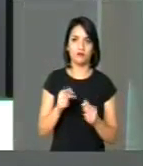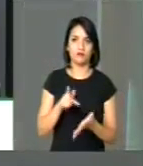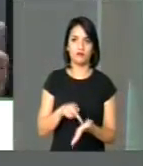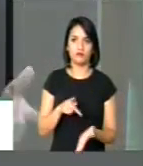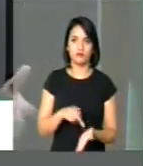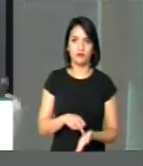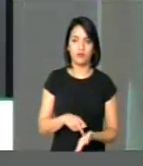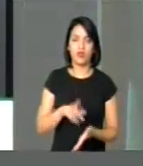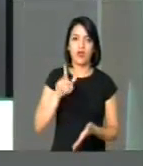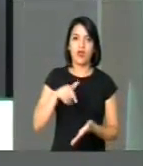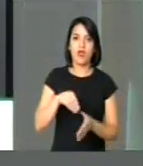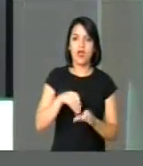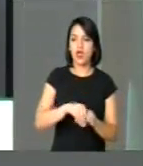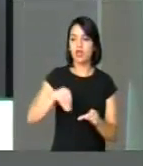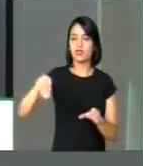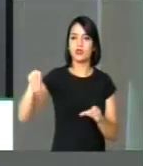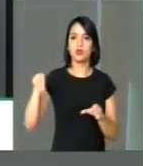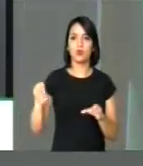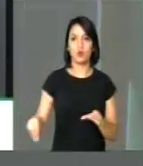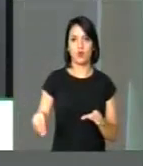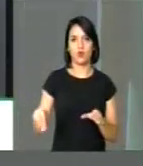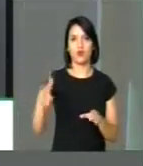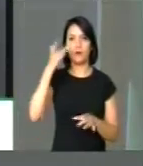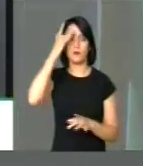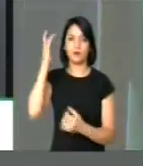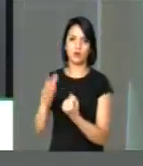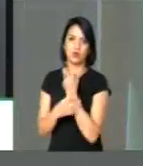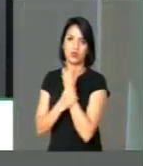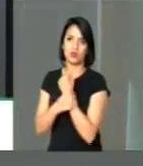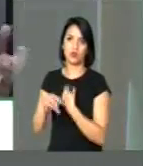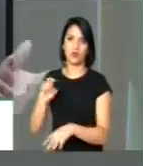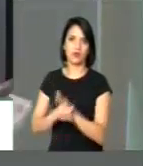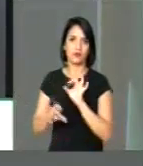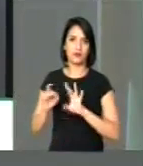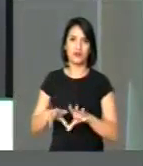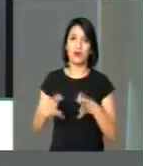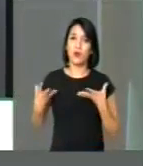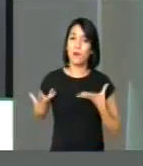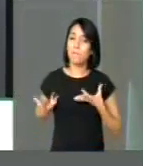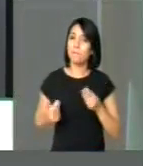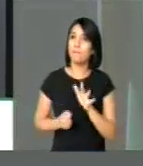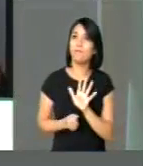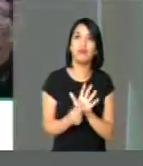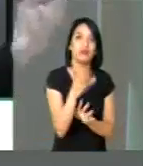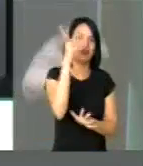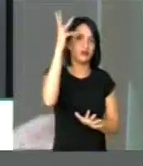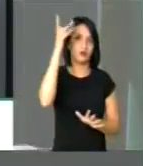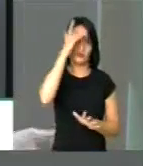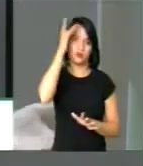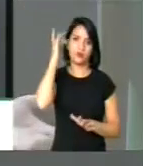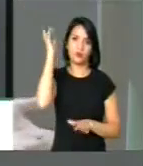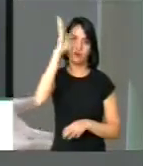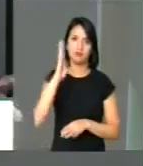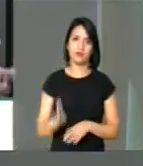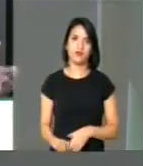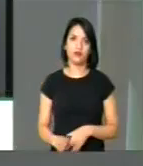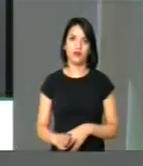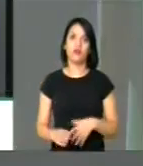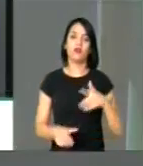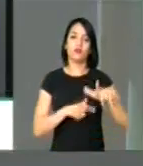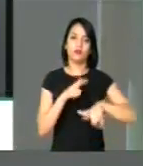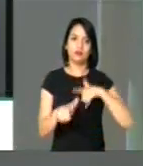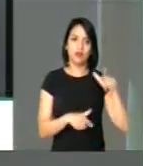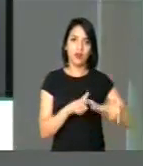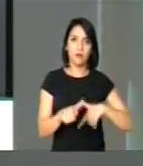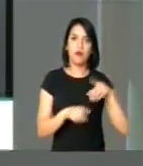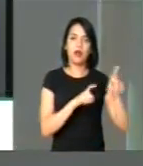é excluir da condição de segurado especial milhões e milhões de brasileiros que estão na agricultura, em lugares onde